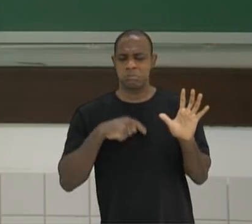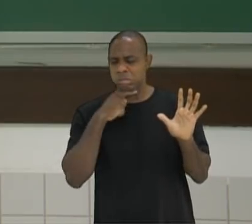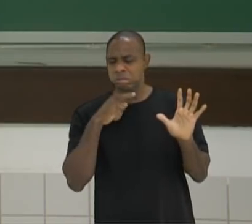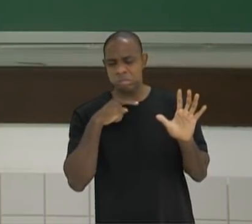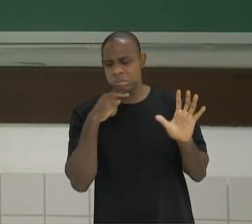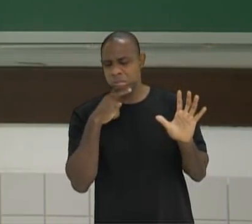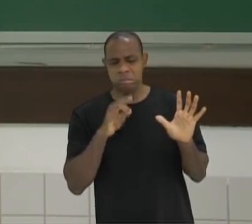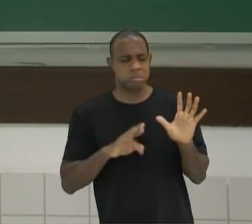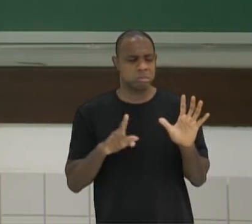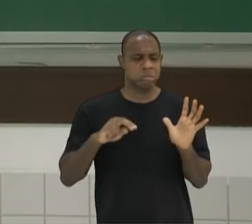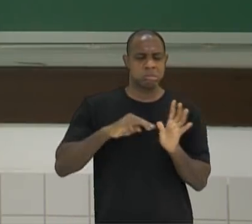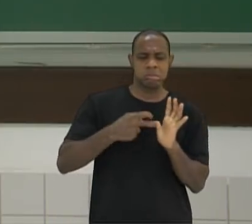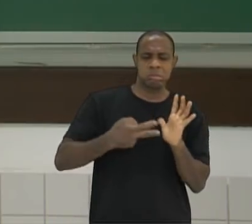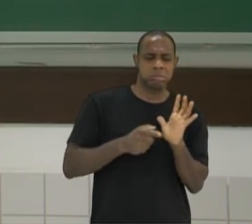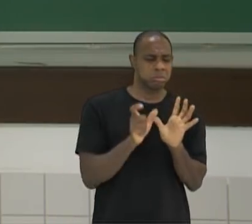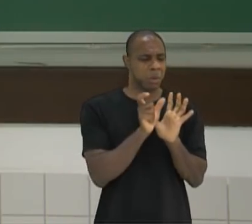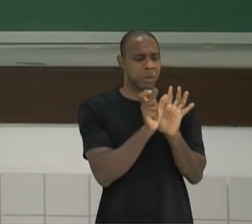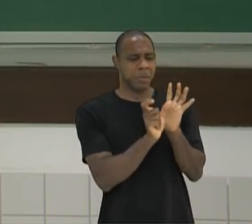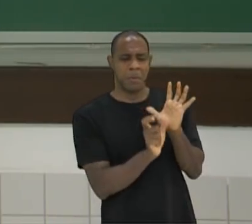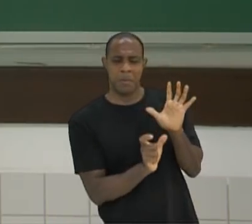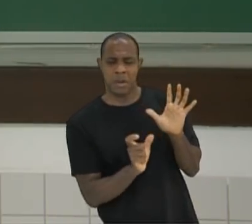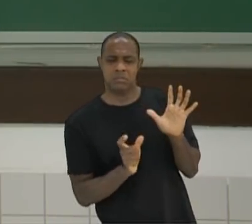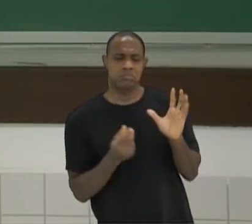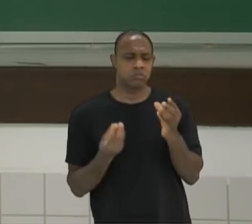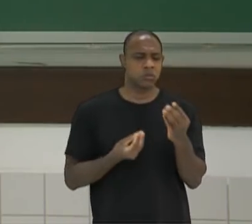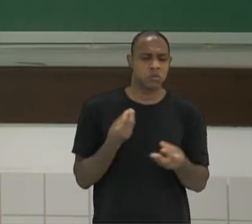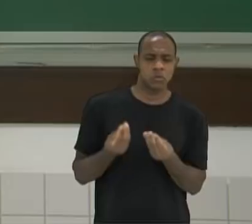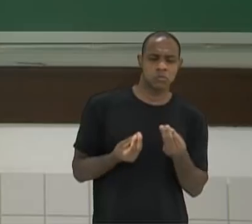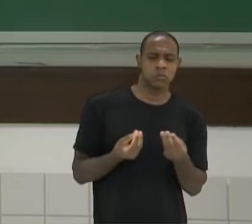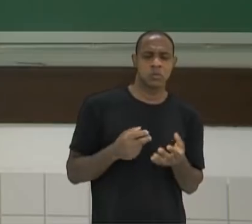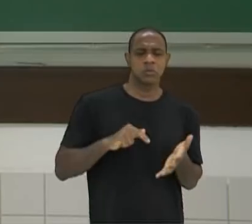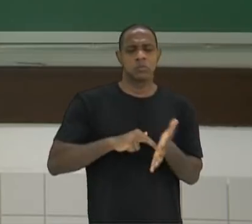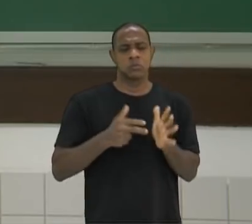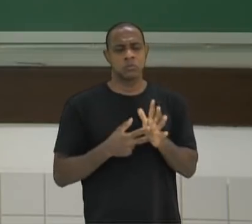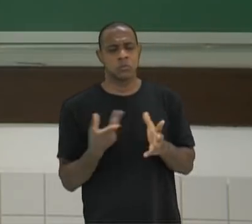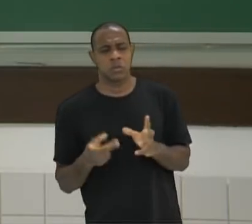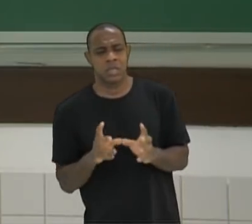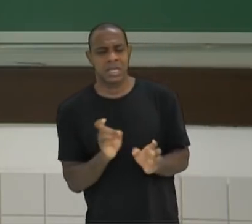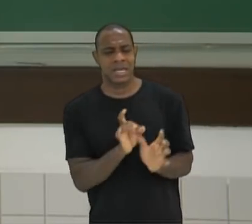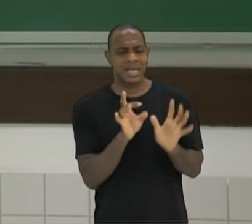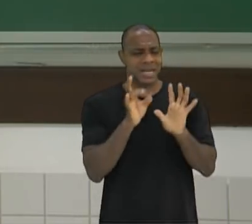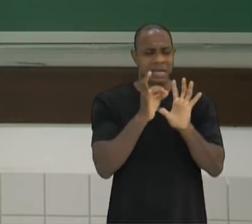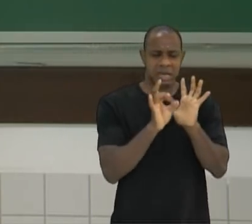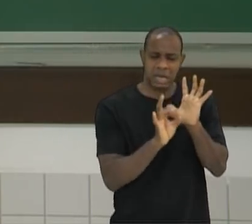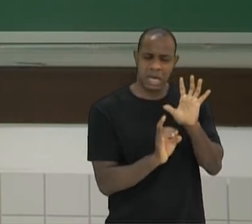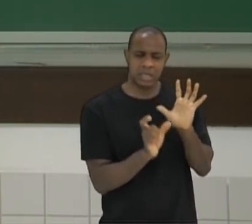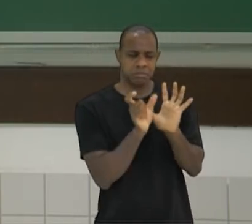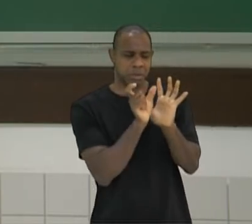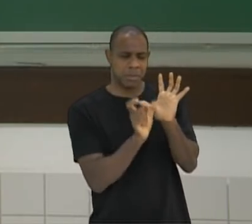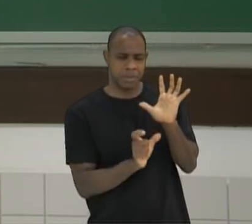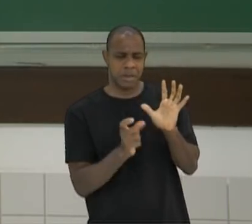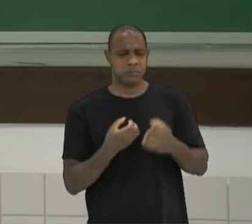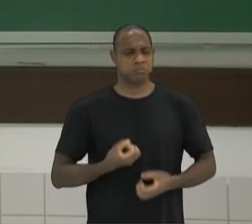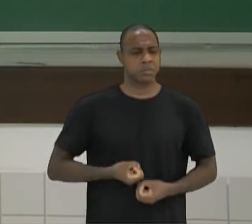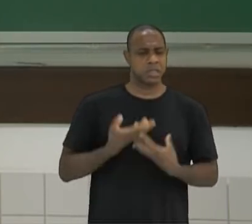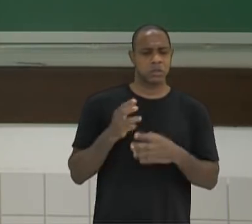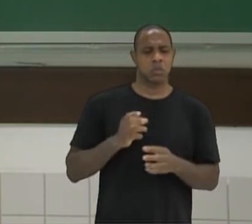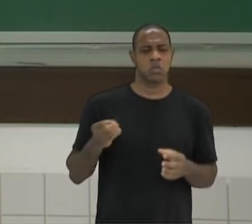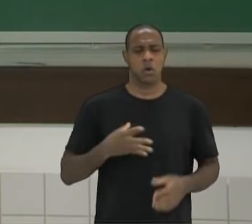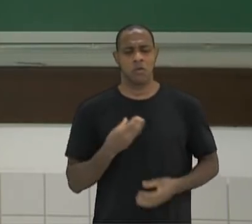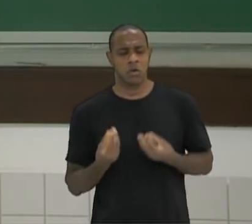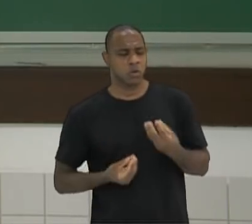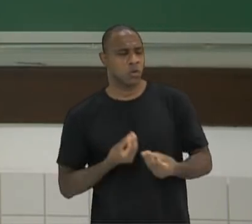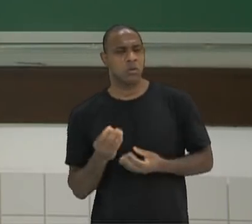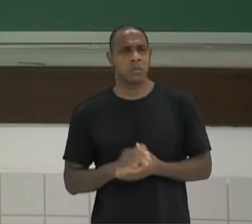inferência sobre o que significa cada palavra nova, o que significa cada expressão nova, ali naquele contexto, às vezes dentro da